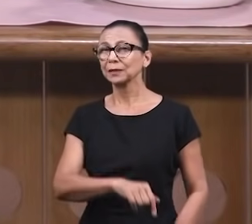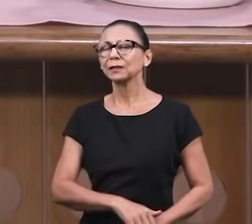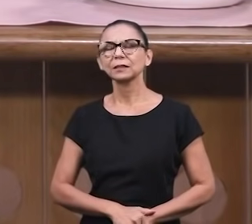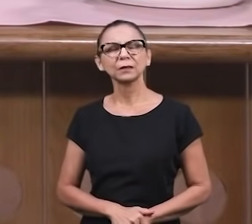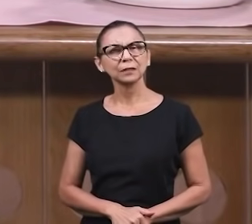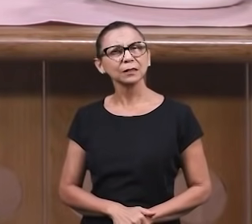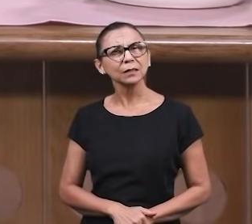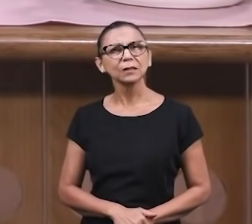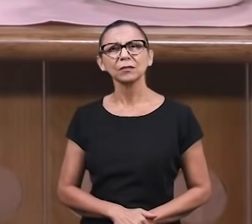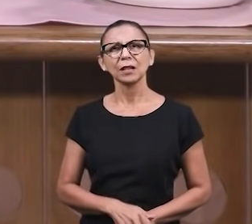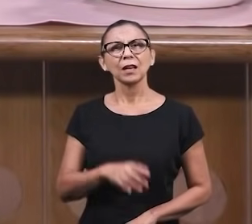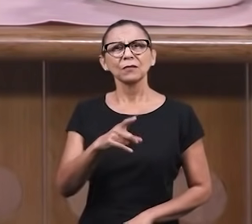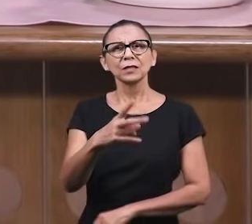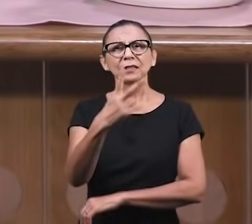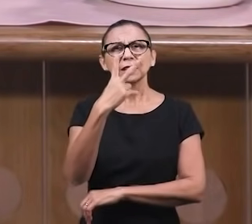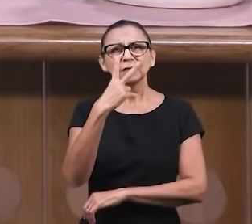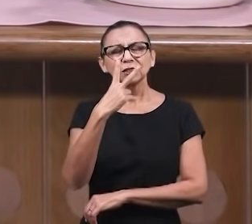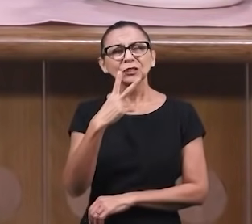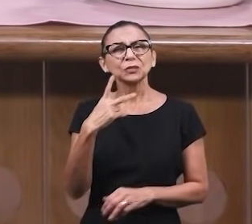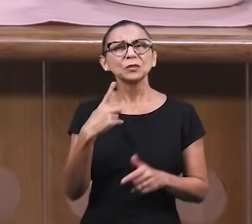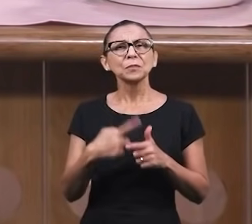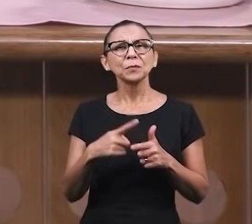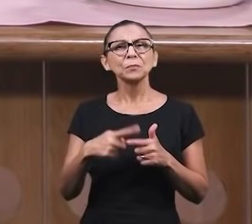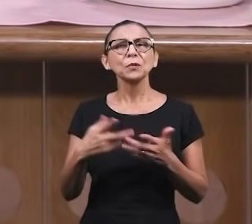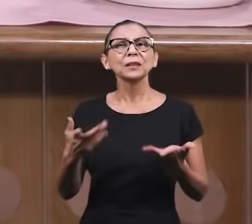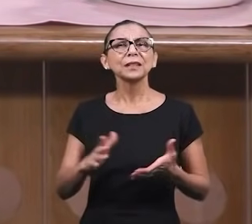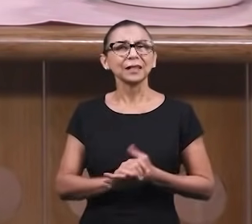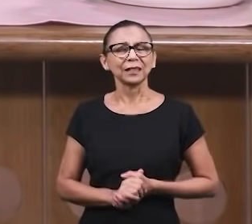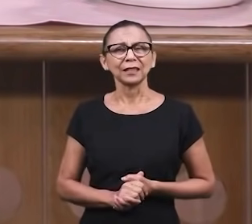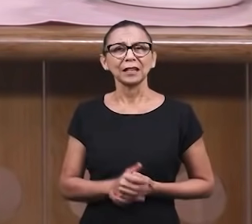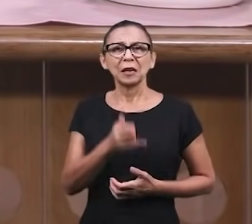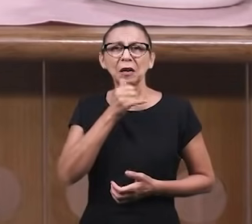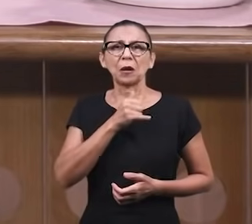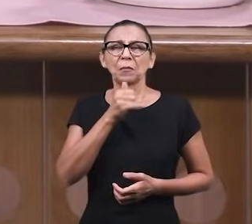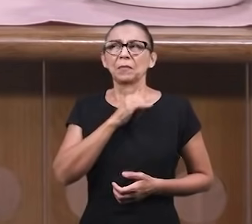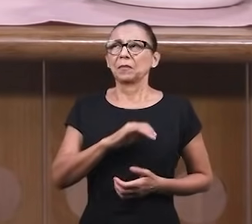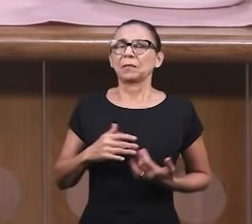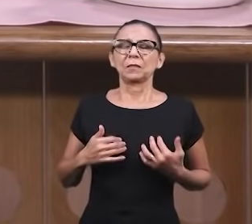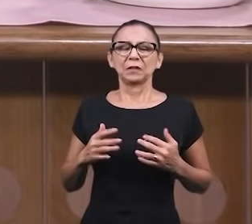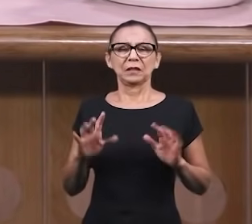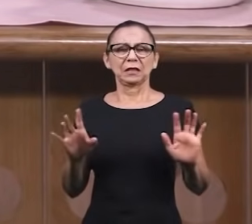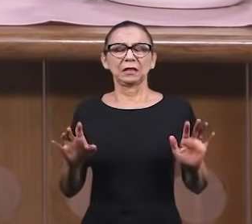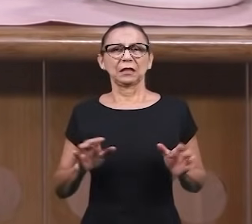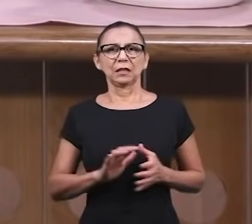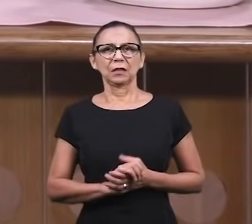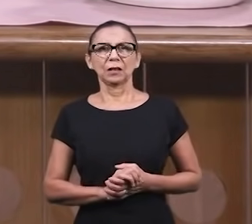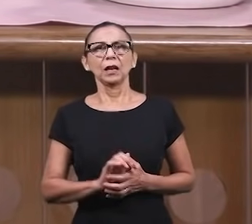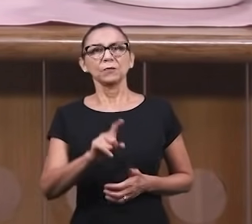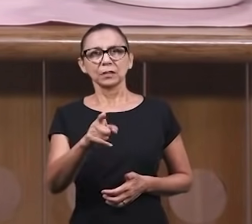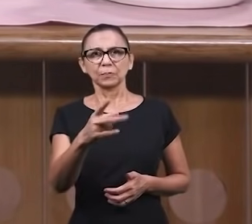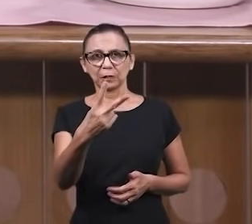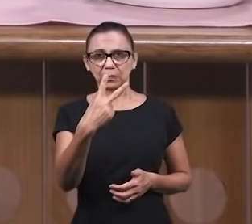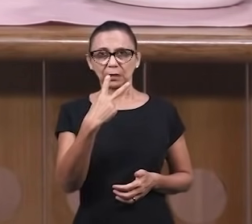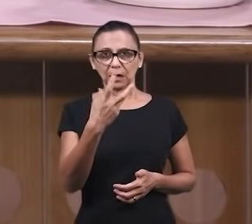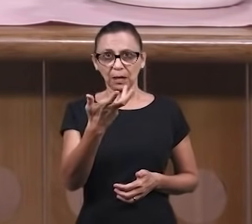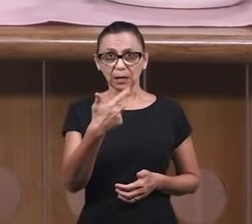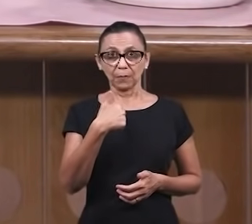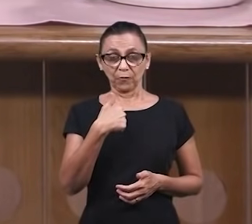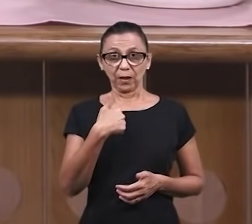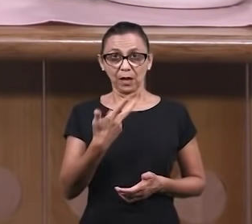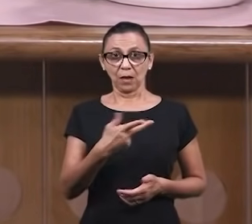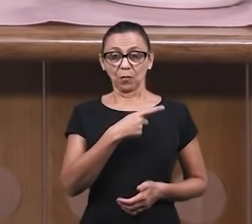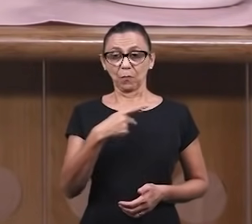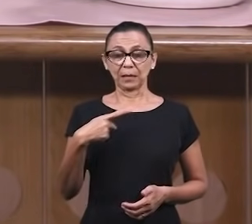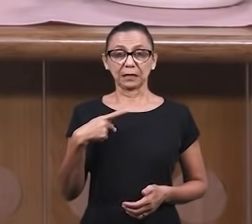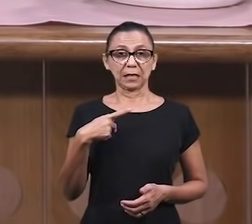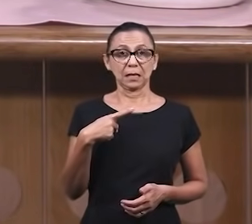acaso. Você não está ouvindo isso por acaso, não por minha casa, minha causa, ou porque sou eu, ou